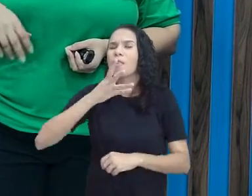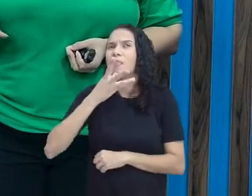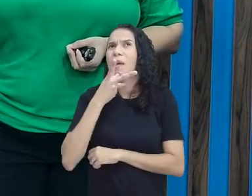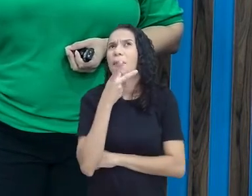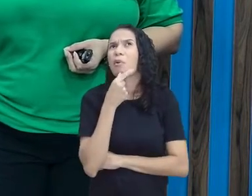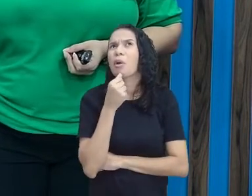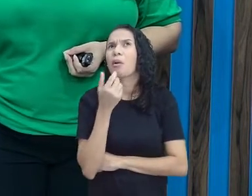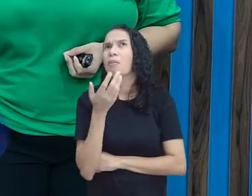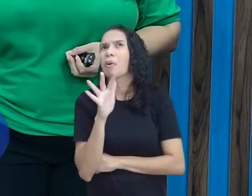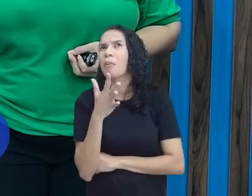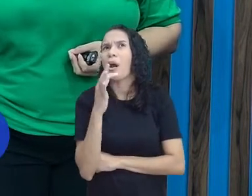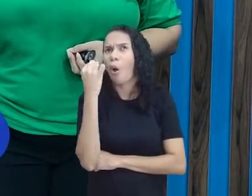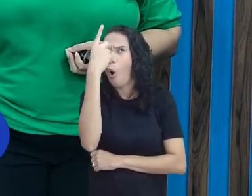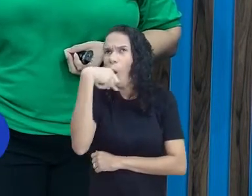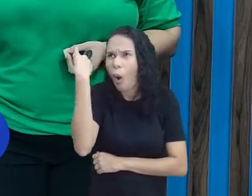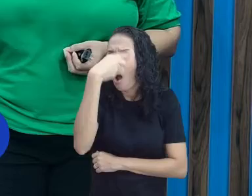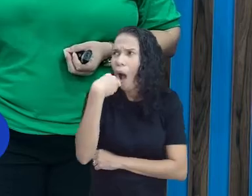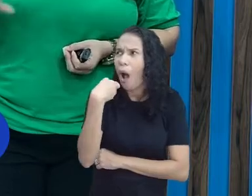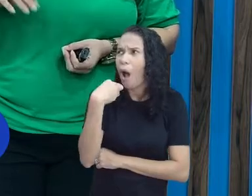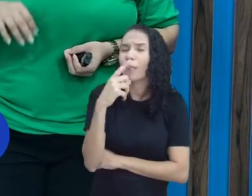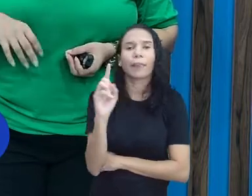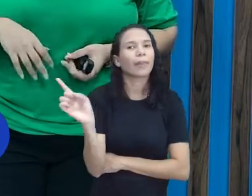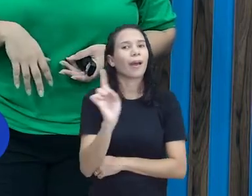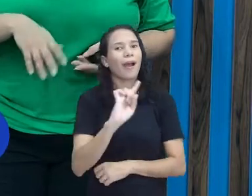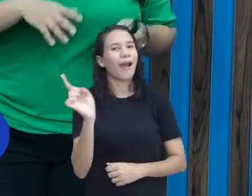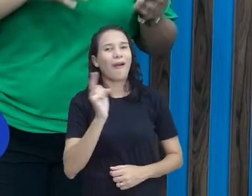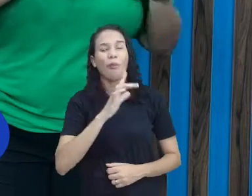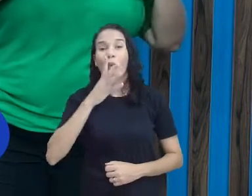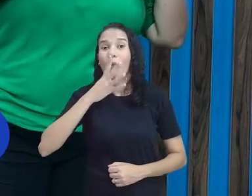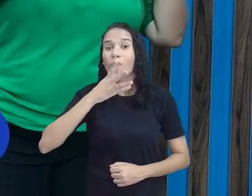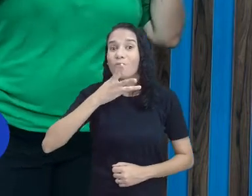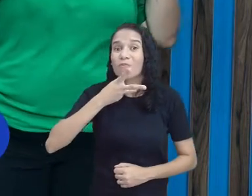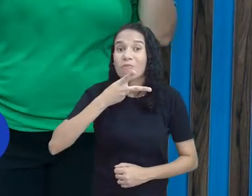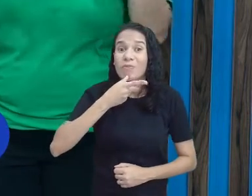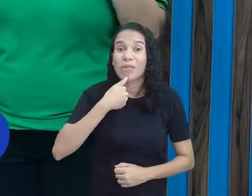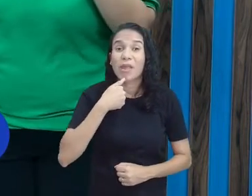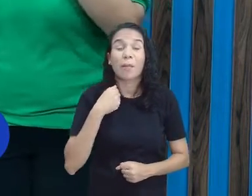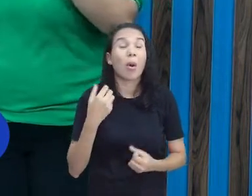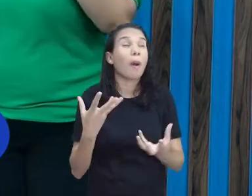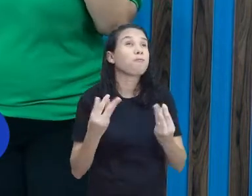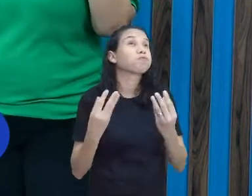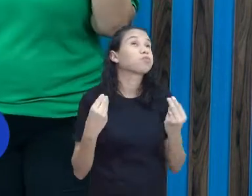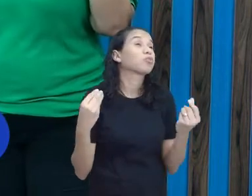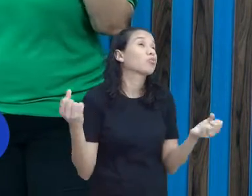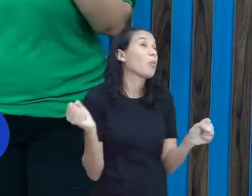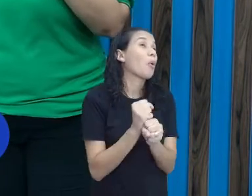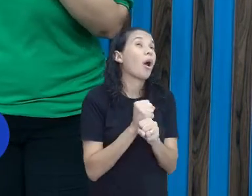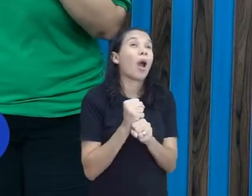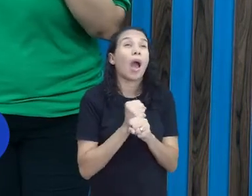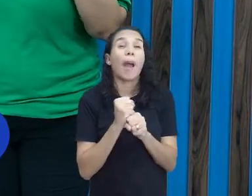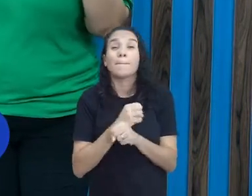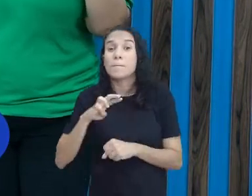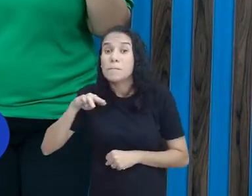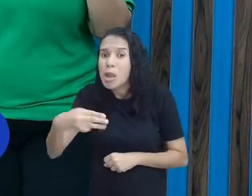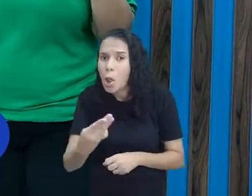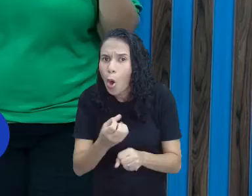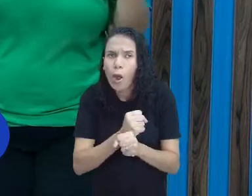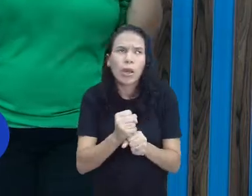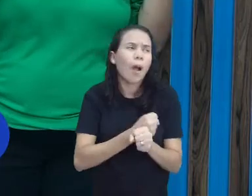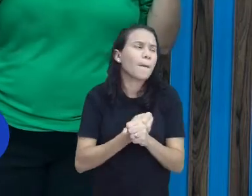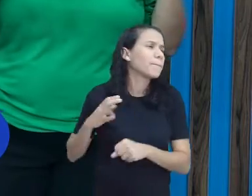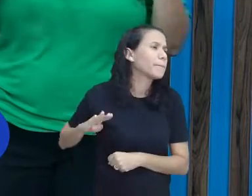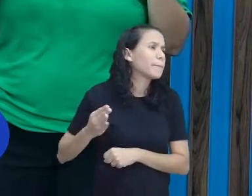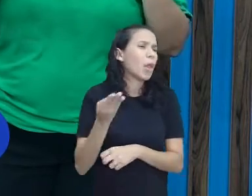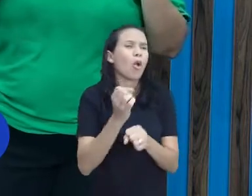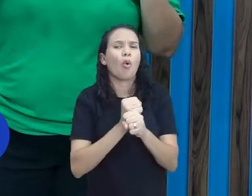o quê? Algumas horas, professora? Não, isso dura muito tempo, milhões de anos, bilhões de anos